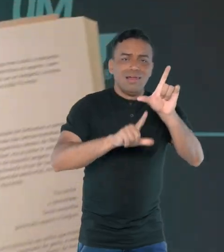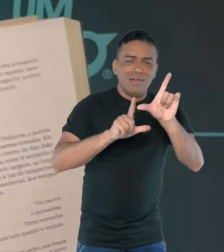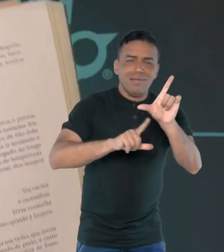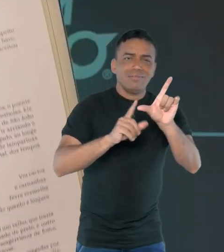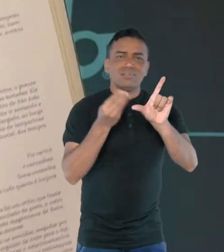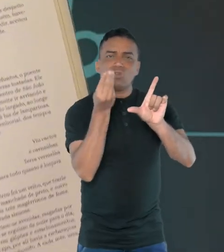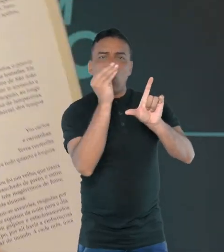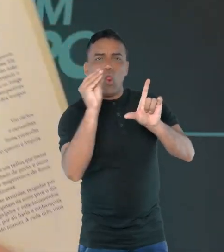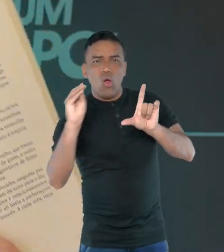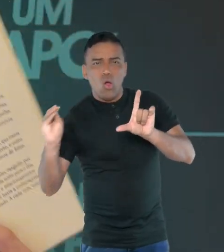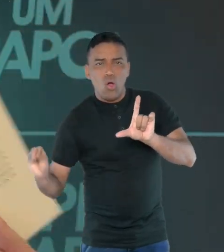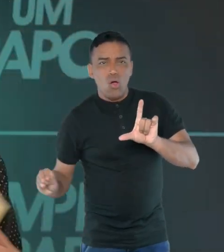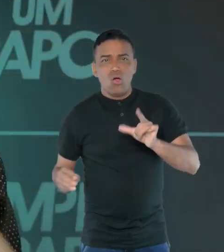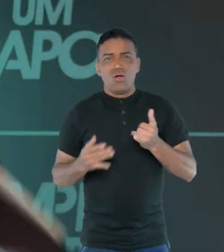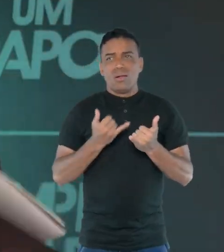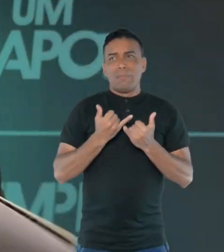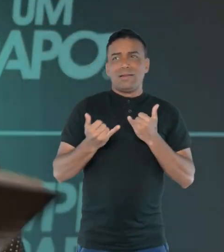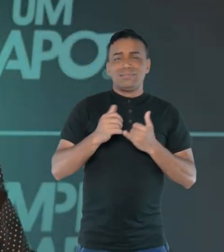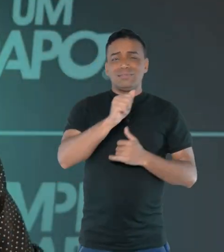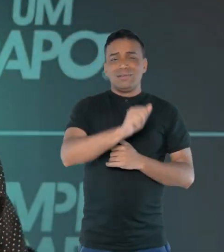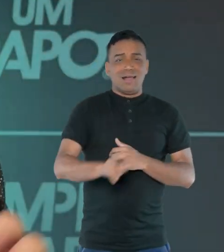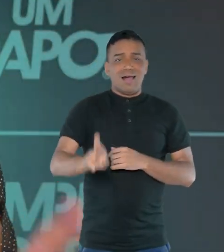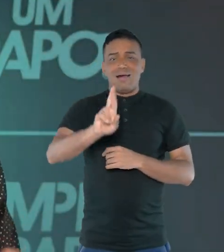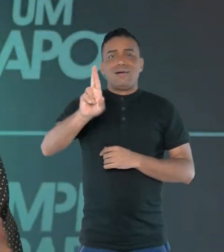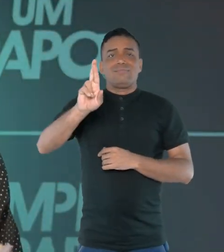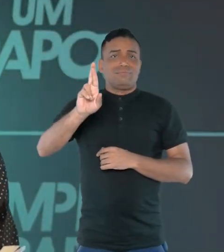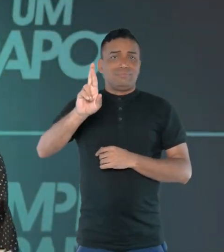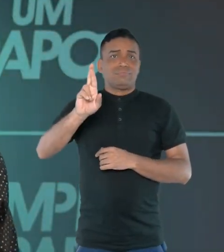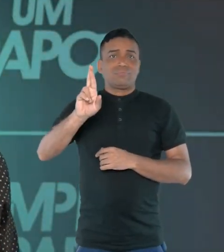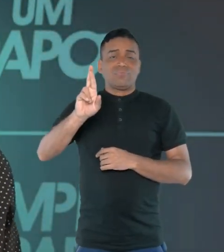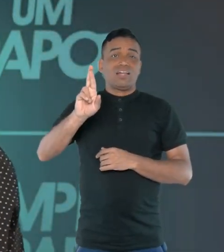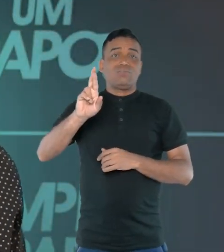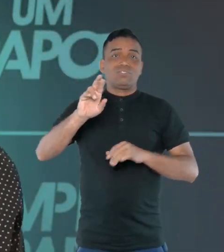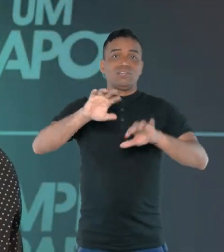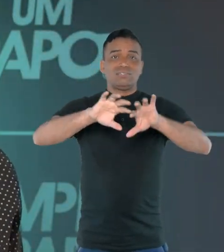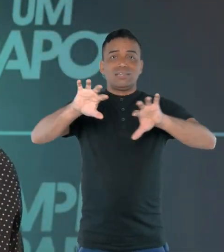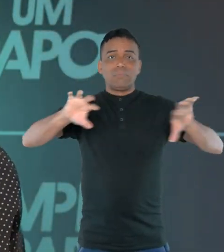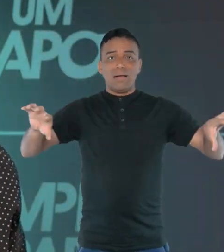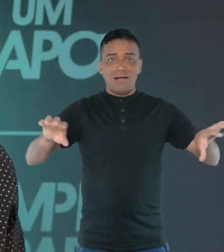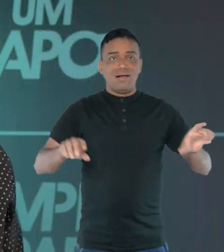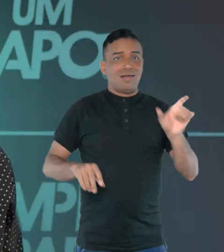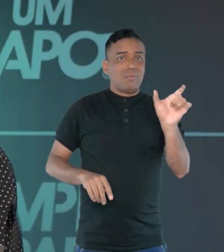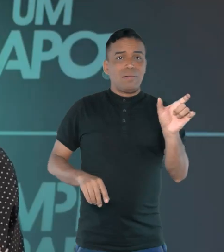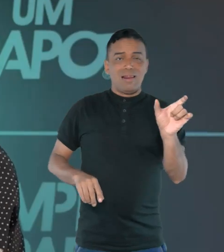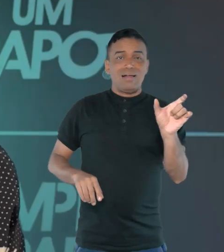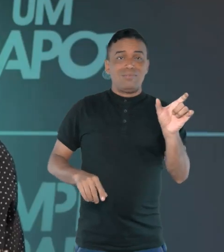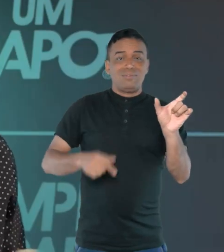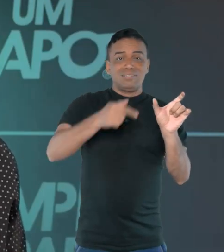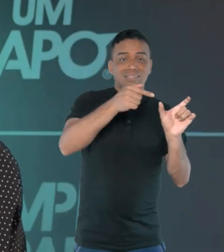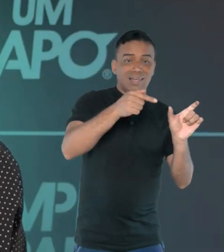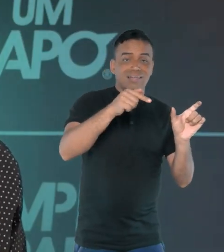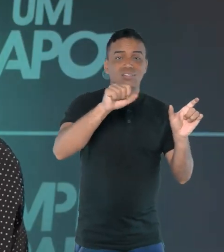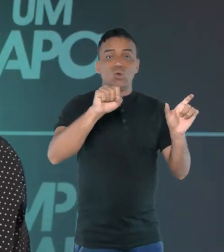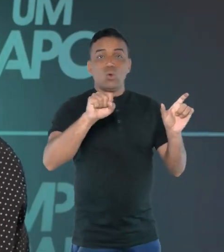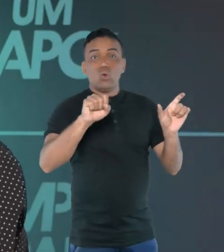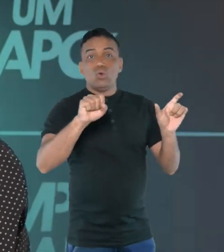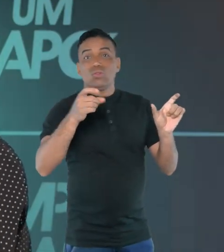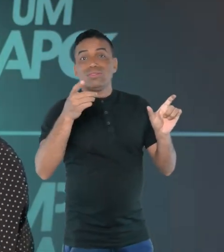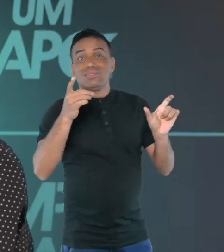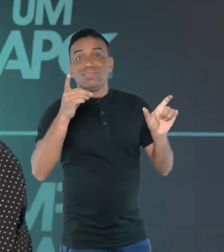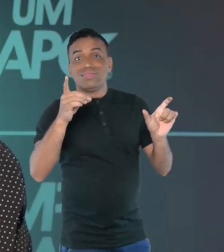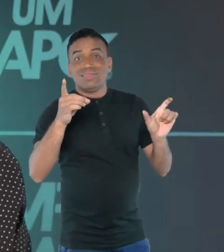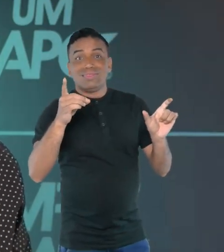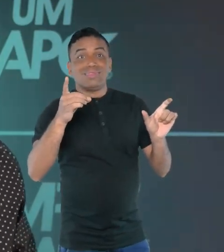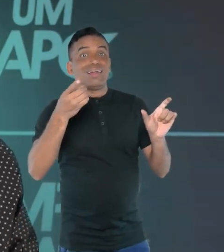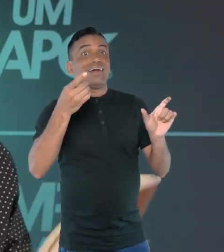parecia um pouco de ar, por favor, e aí você me quebra aqui as palavras e você me coloca em 7, 8, 10 linhas, né, uma linha